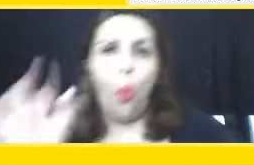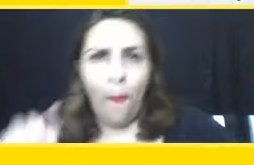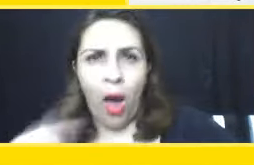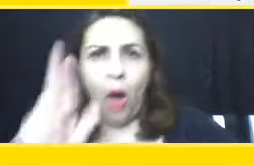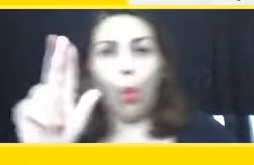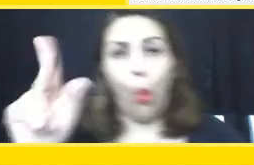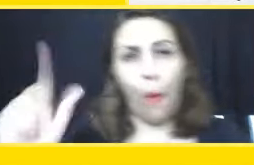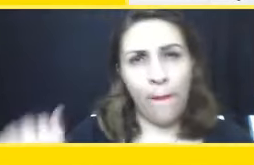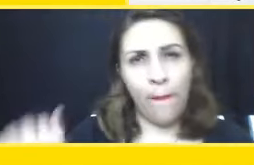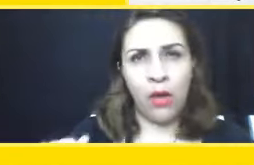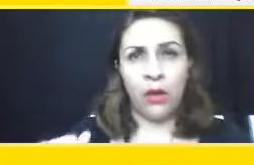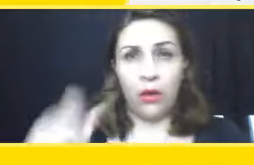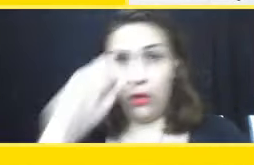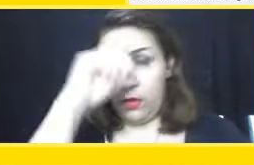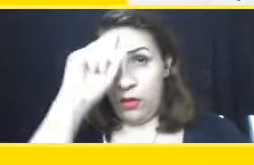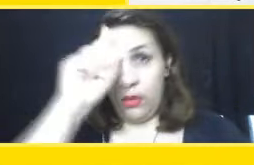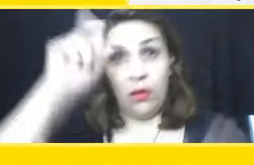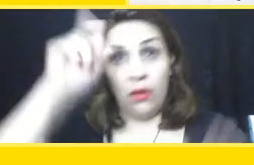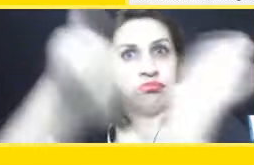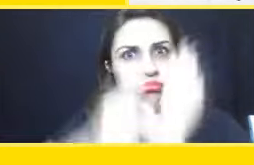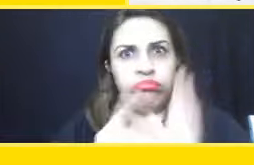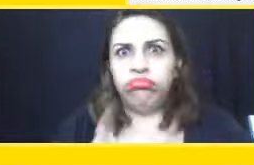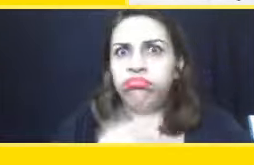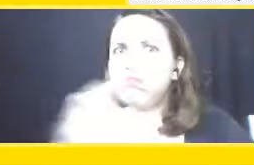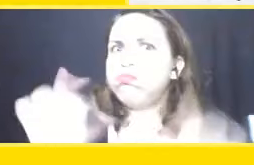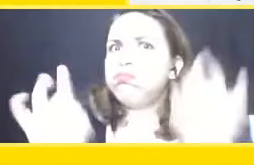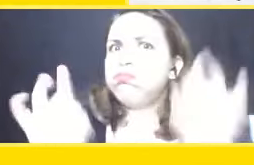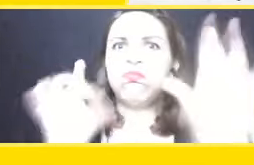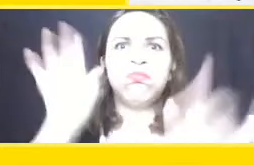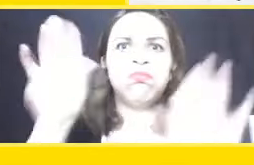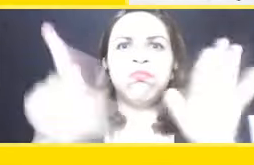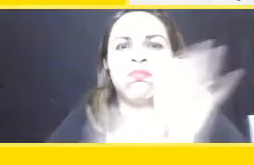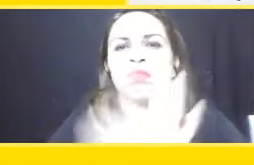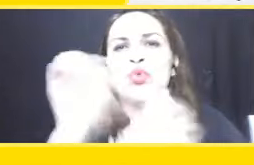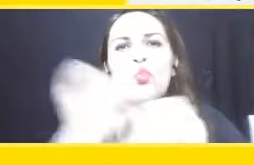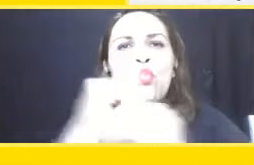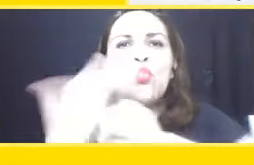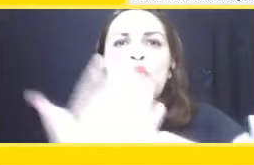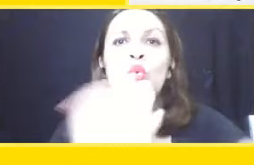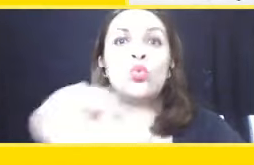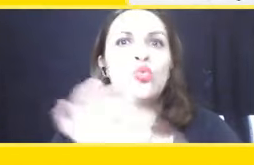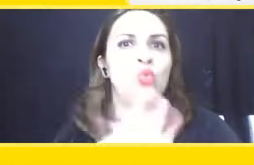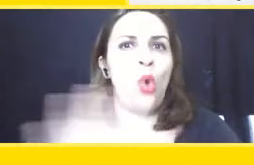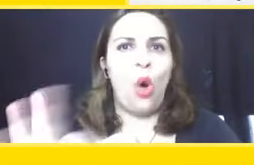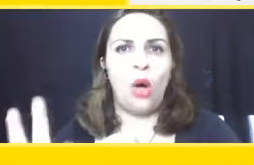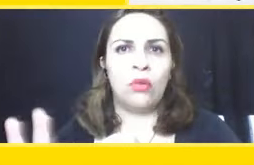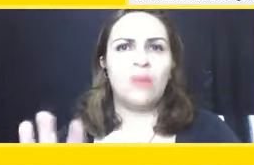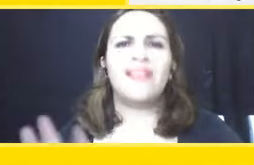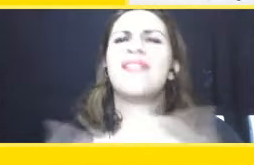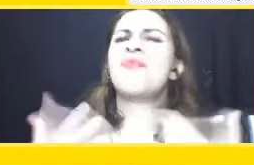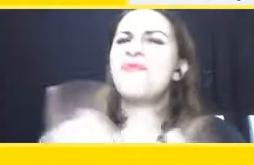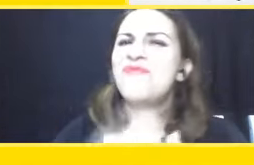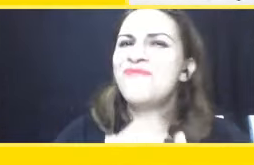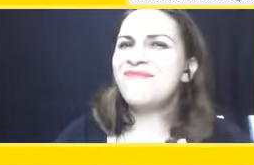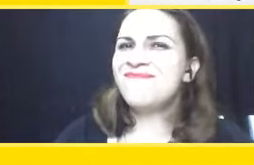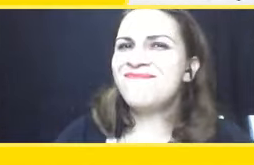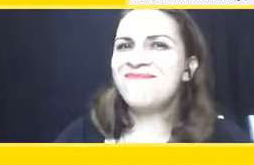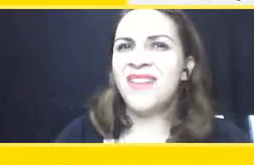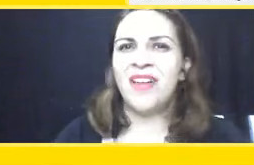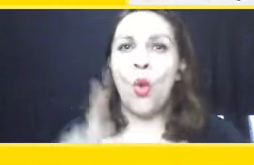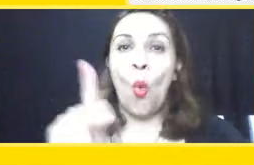numa unidade de referência exclusiva para coronavírus. Só que qual é o problema? O problema é que você vai